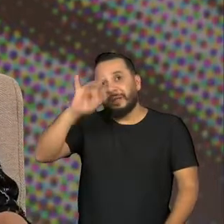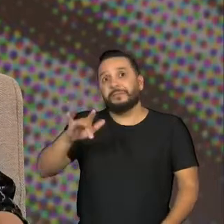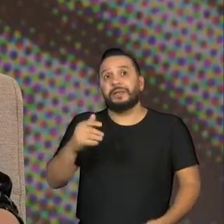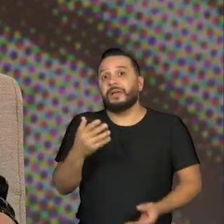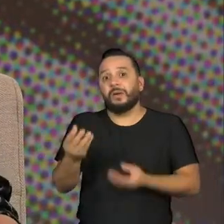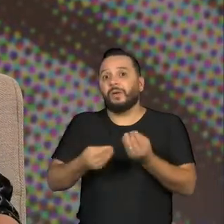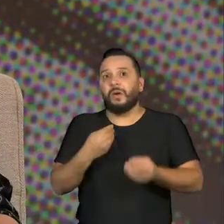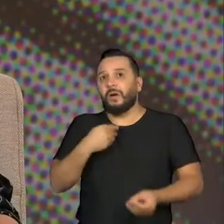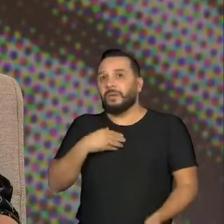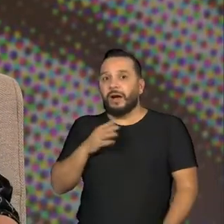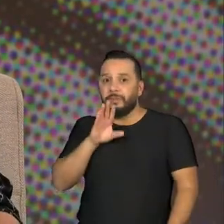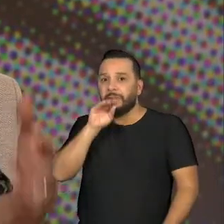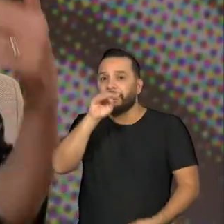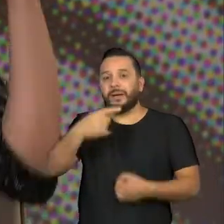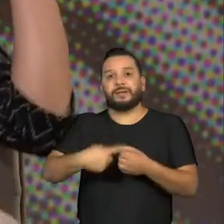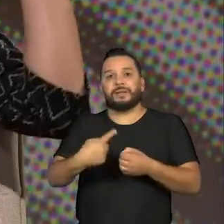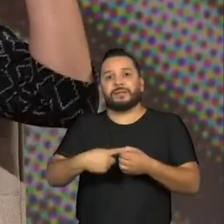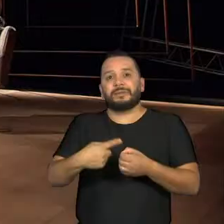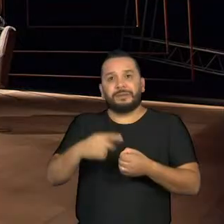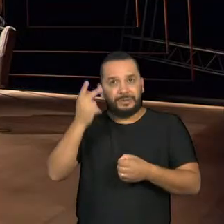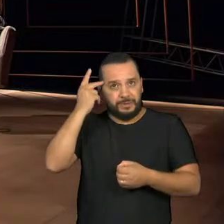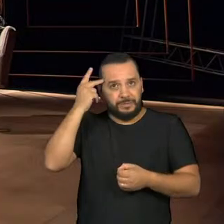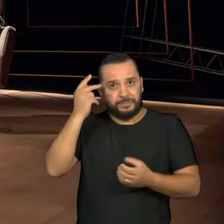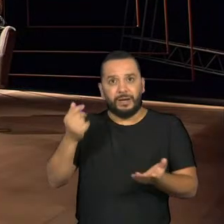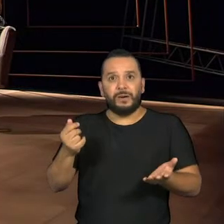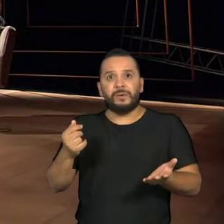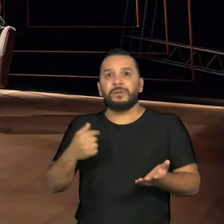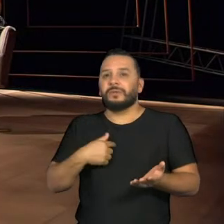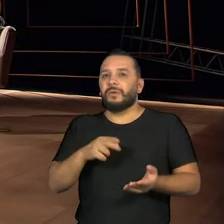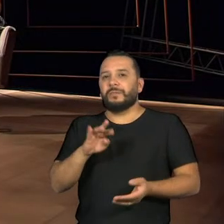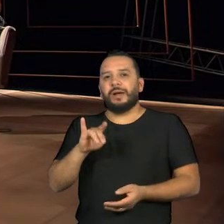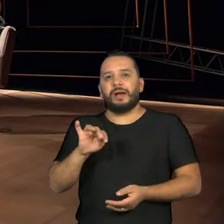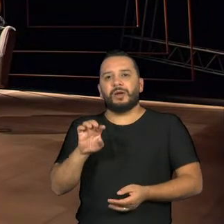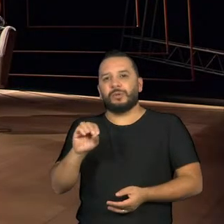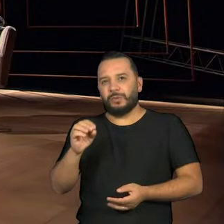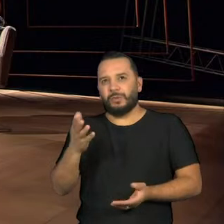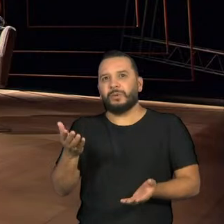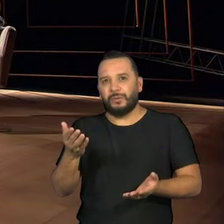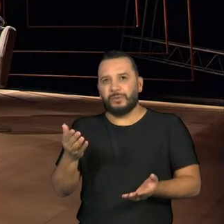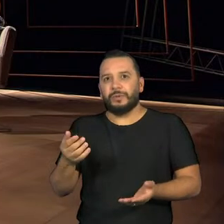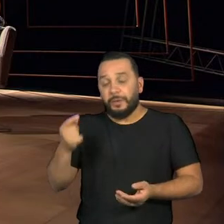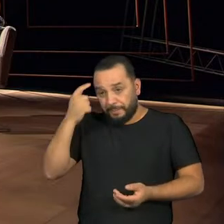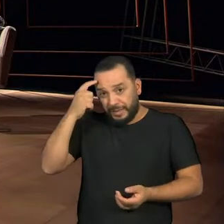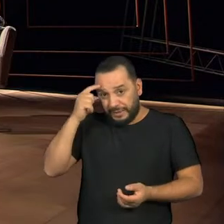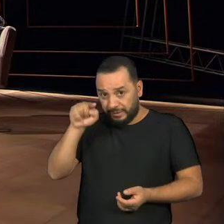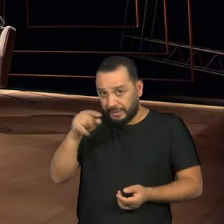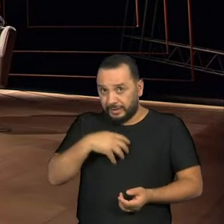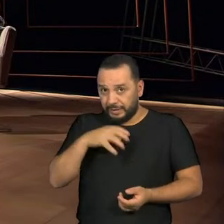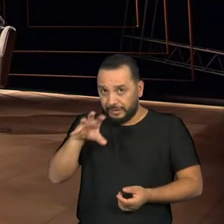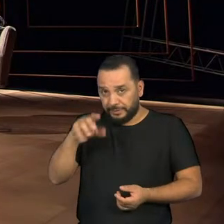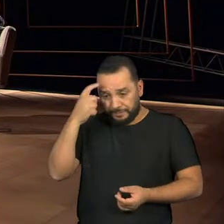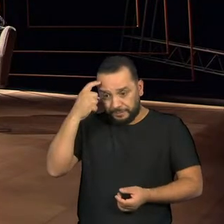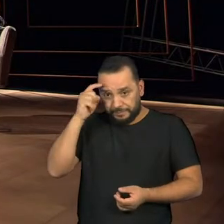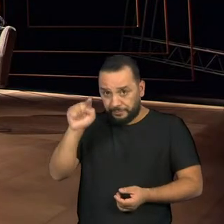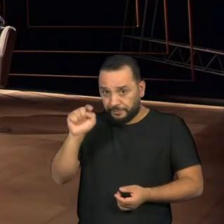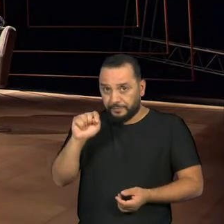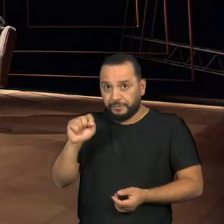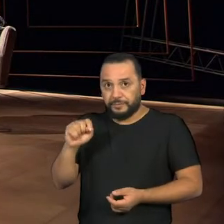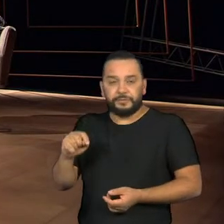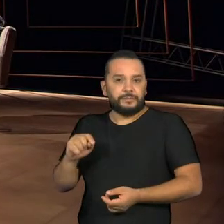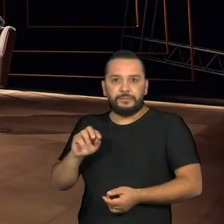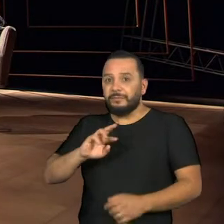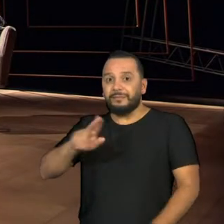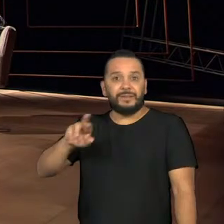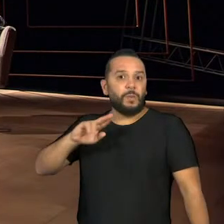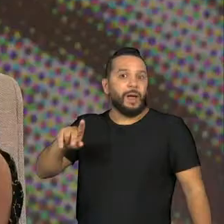sotaque do interior de São Paulo. Humberto Manhani, querido, saudoso, que falou assim, pensa assim, Denise, sempre que você fazer, não é